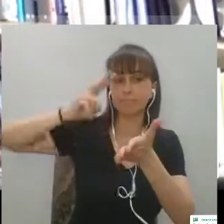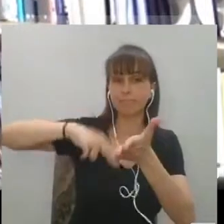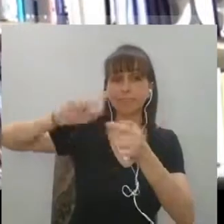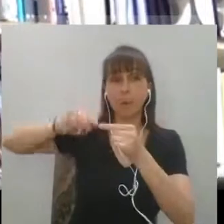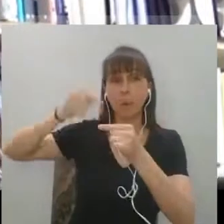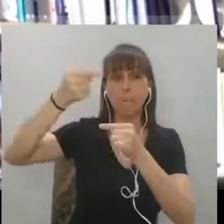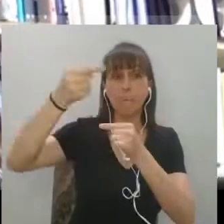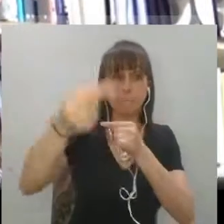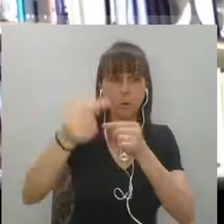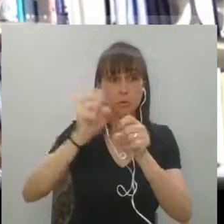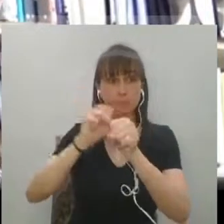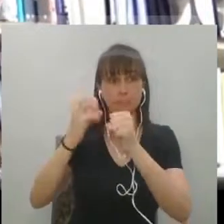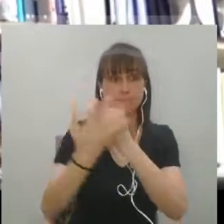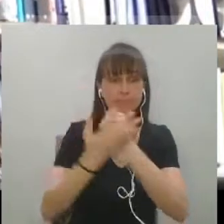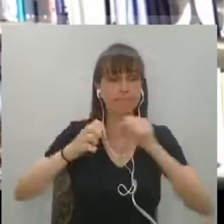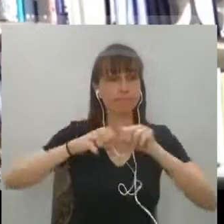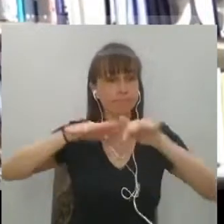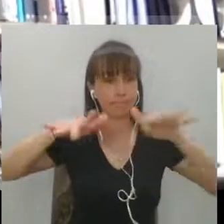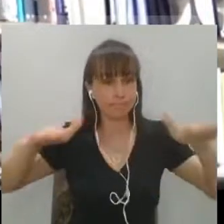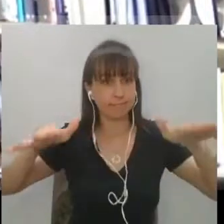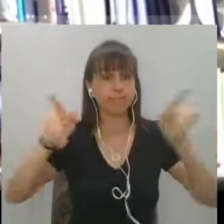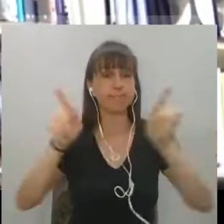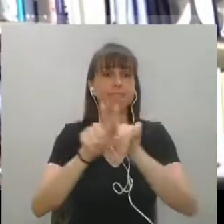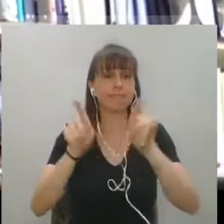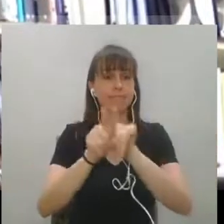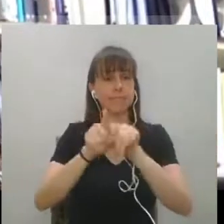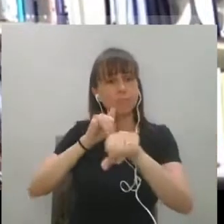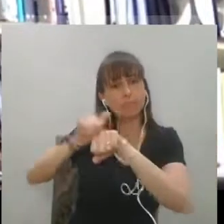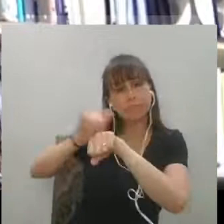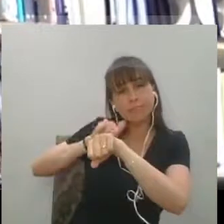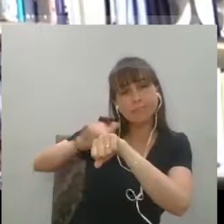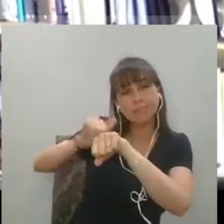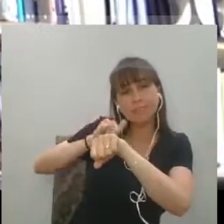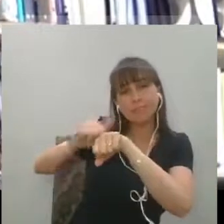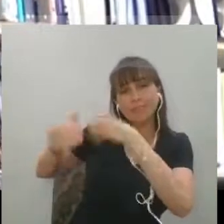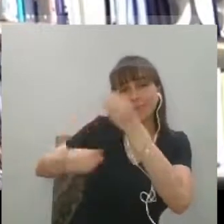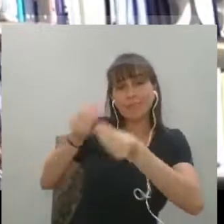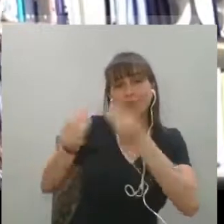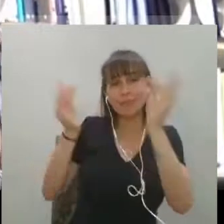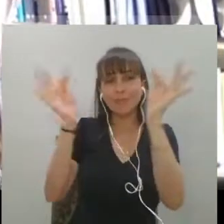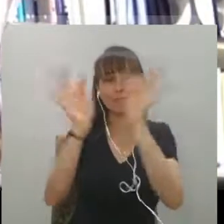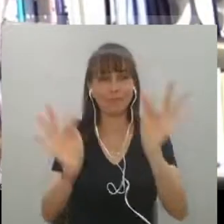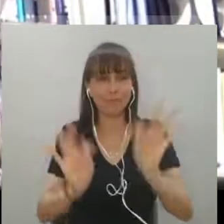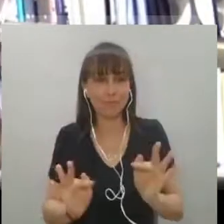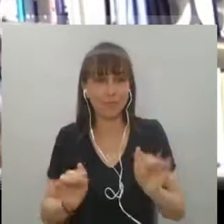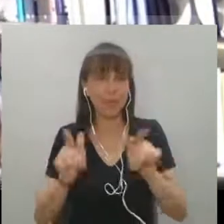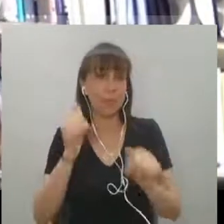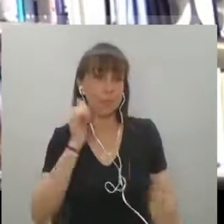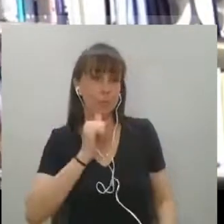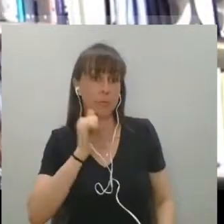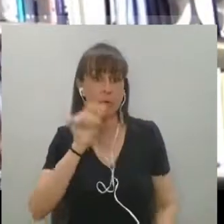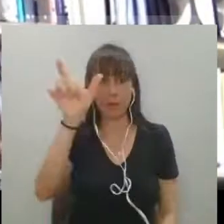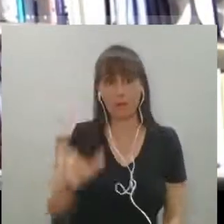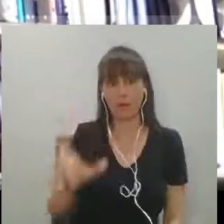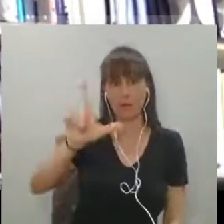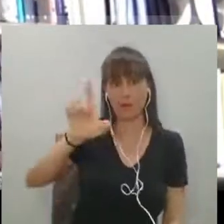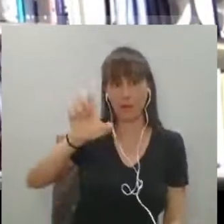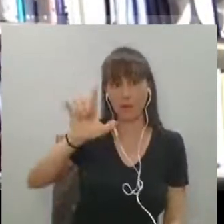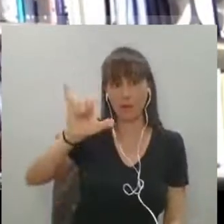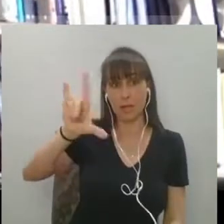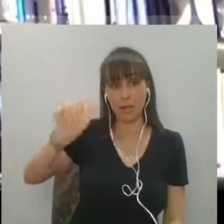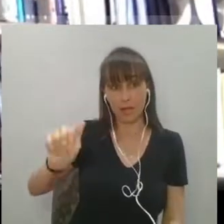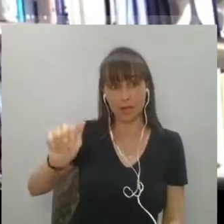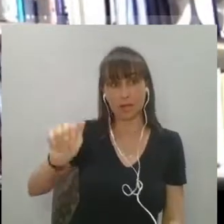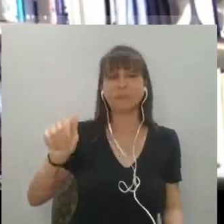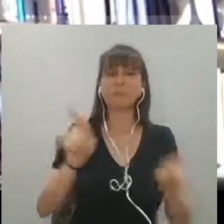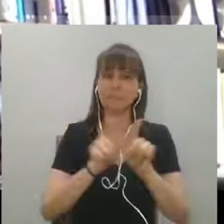da Compreensão das Emoções à Construção de Estratégias de Felicidade, com a Leila Prisma. Também pode